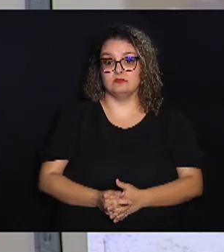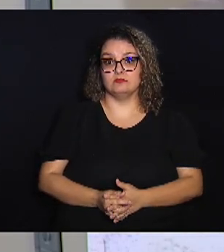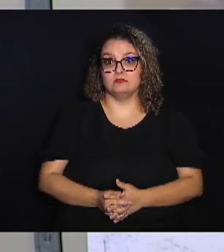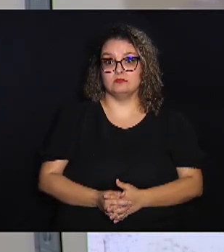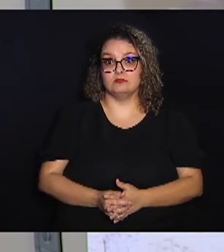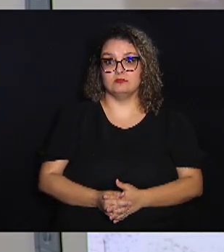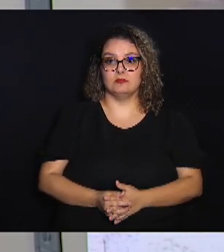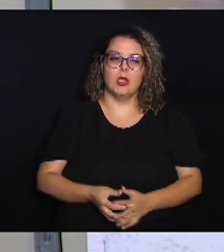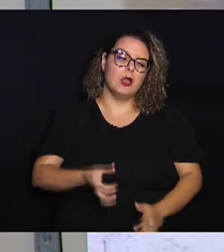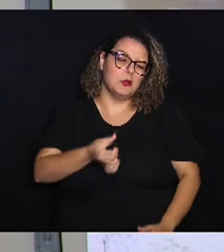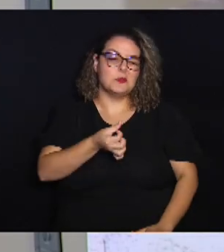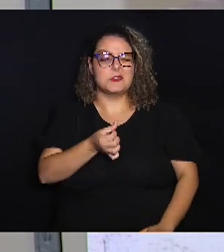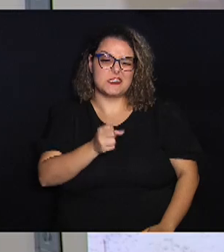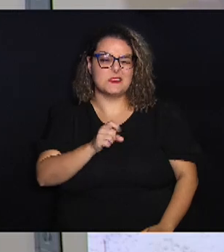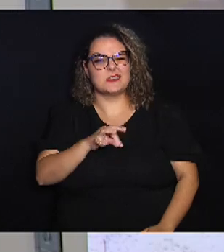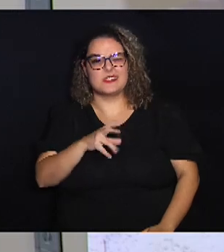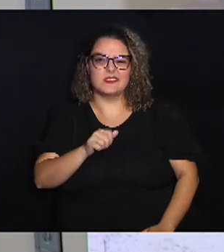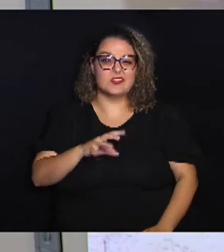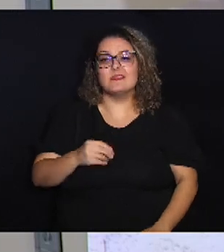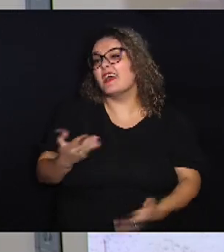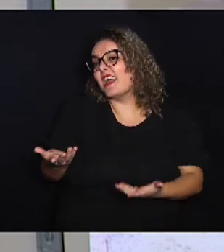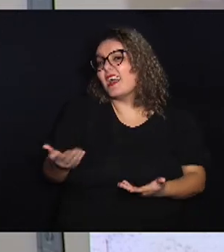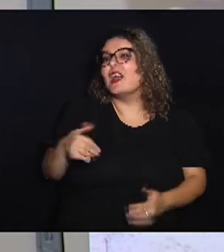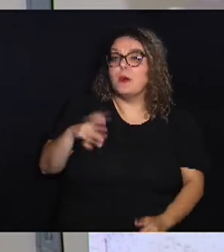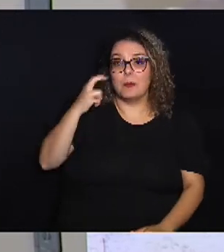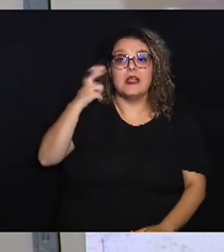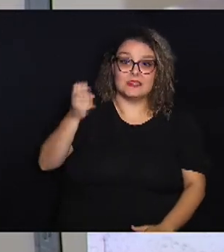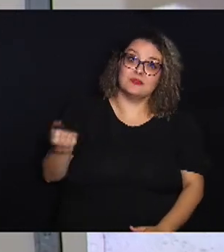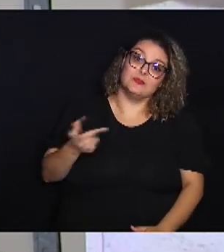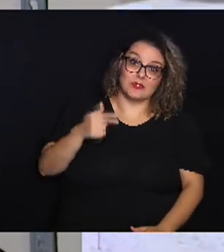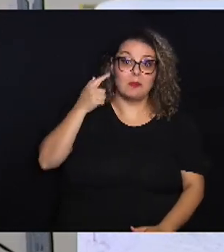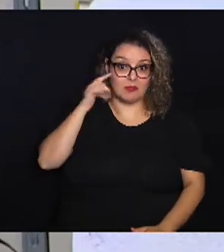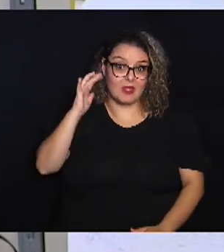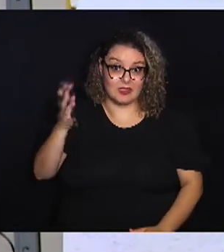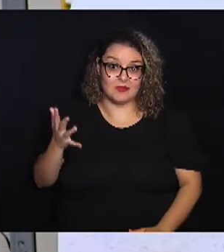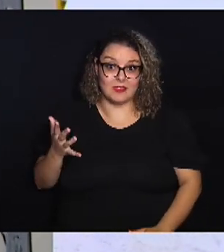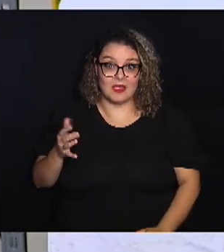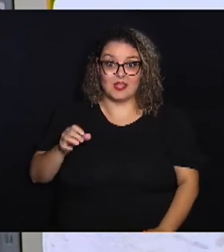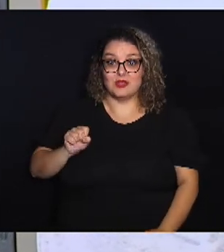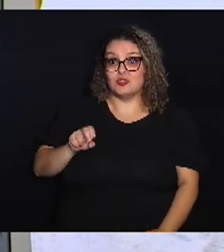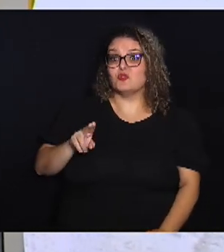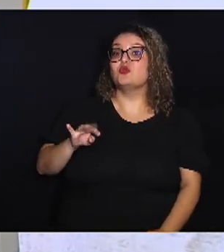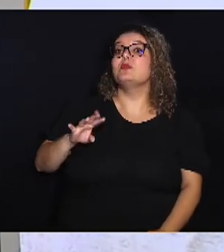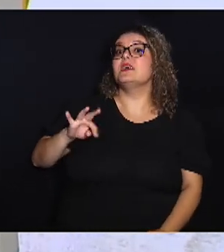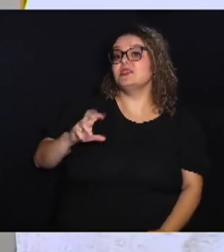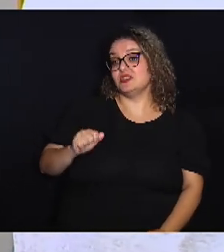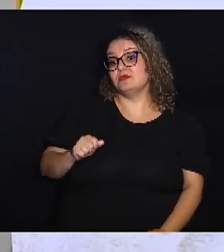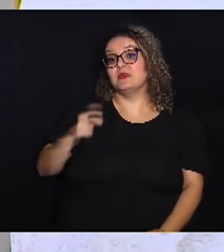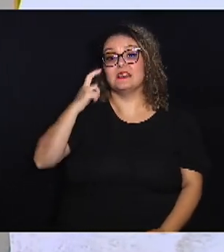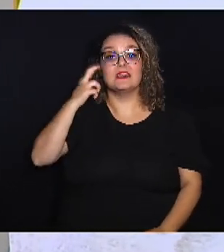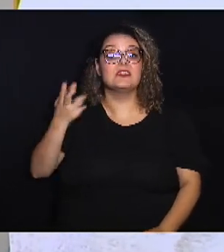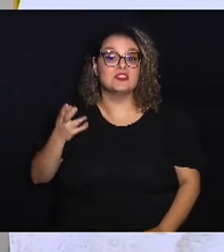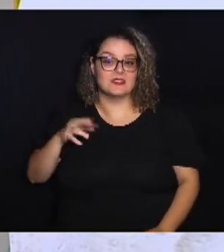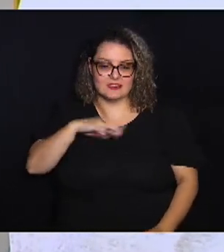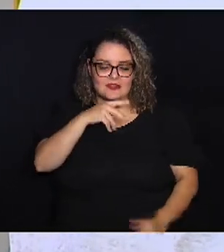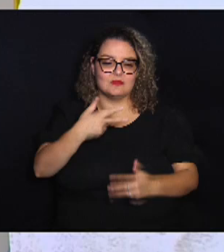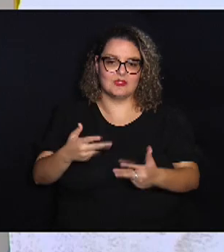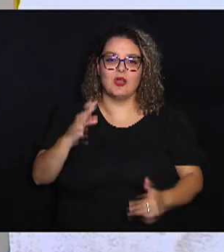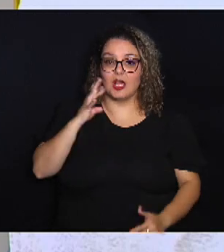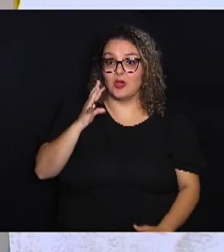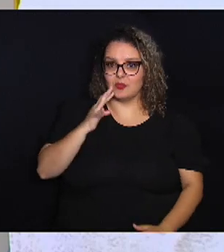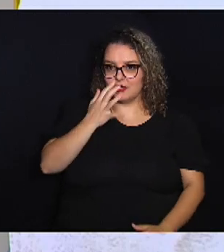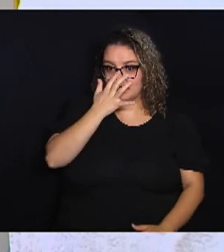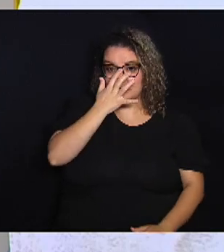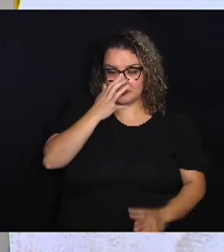Sexto sentido, digamos? Não, ele é muito mais inteligente do que a gente pensa, né? A gente subestima a inteligência desses bichinhos, né? Então é legal quando a gente tem um